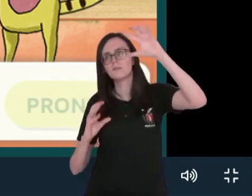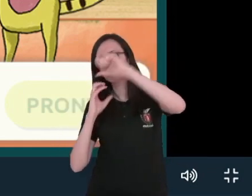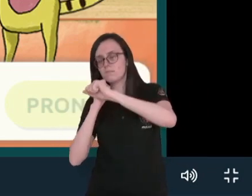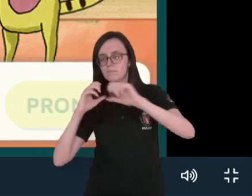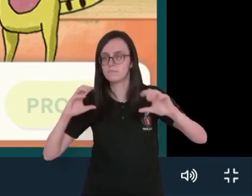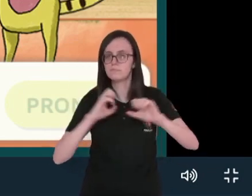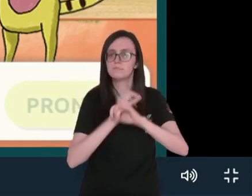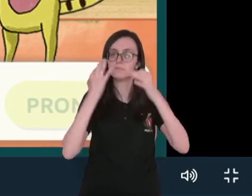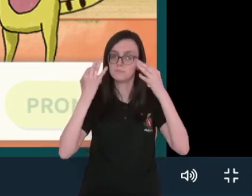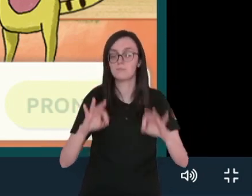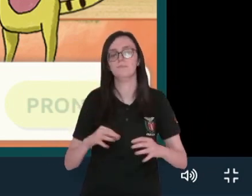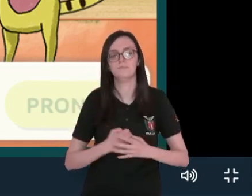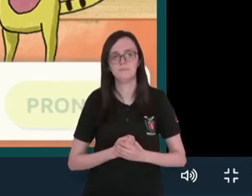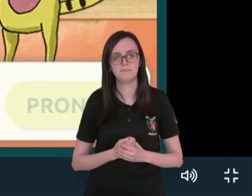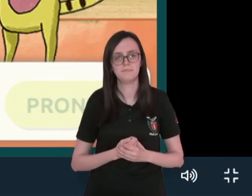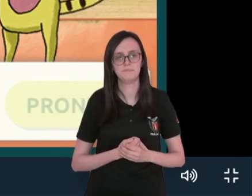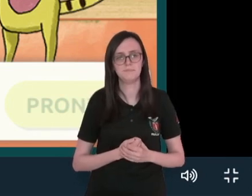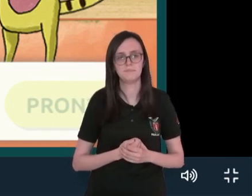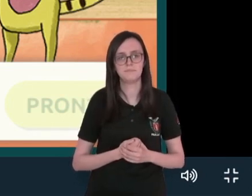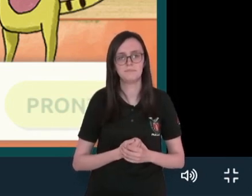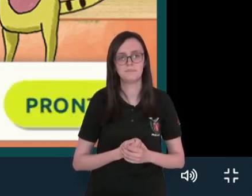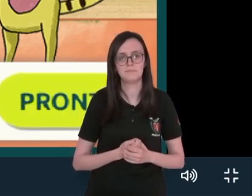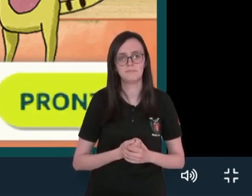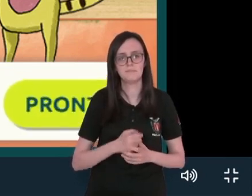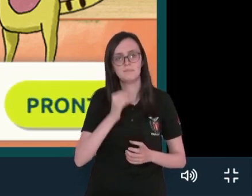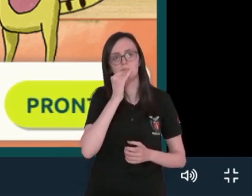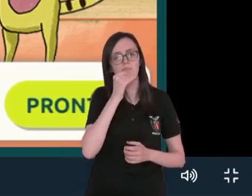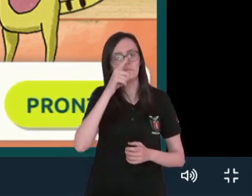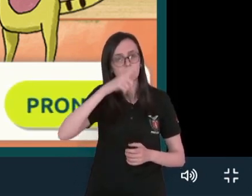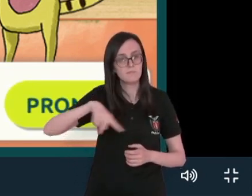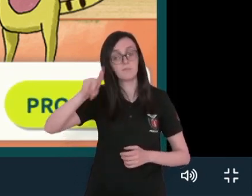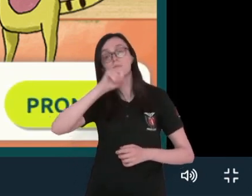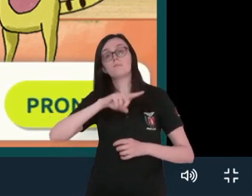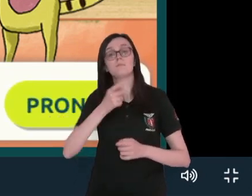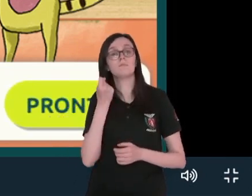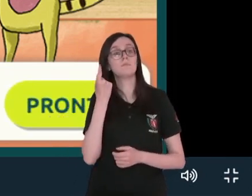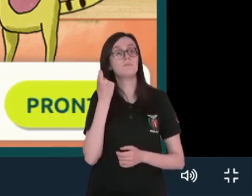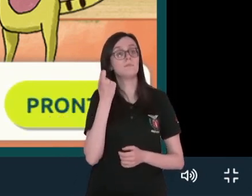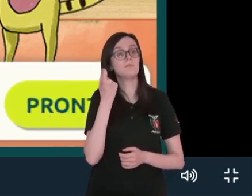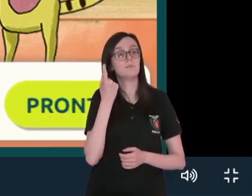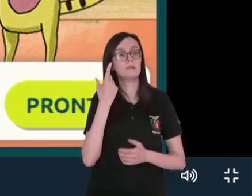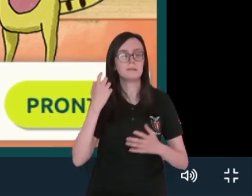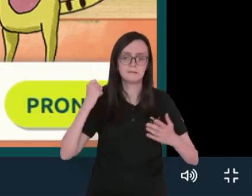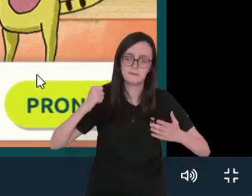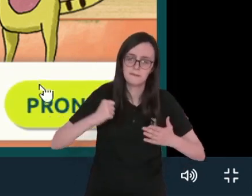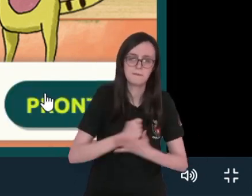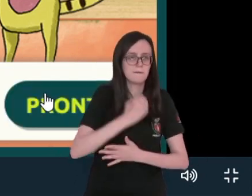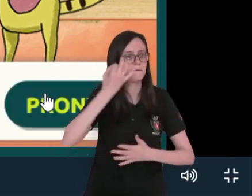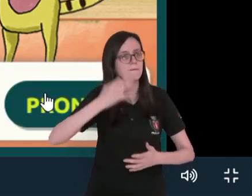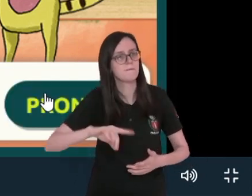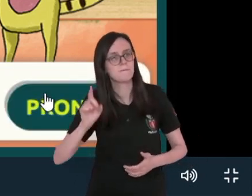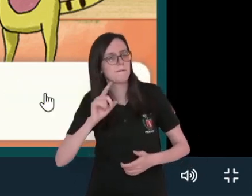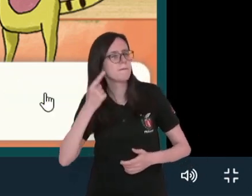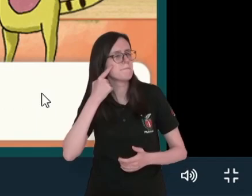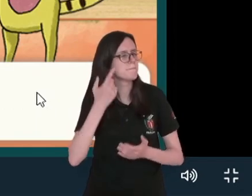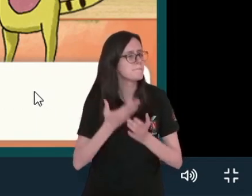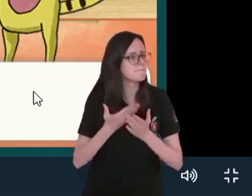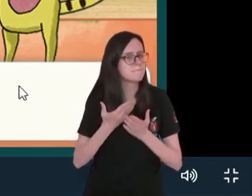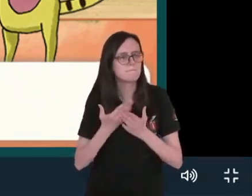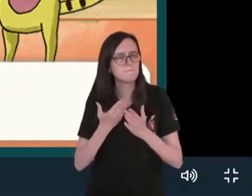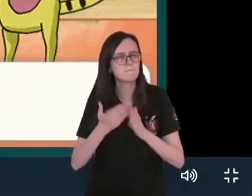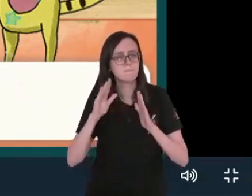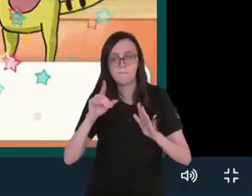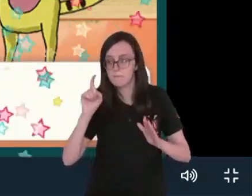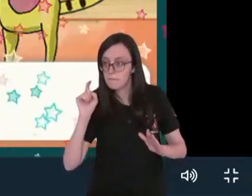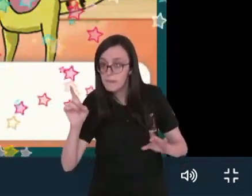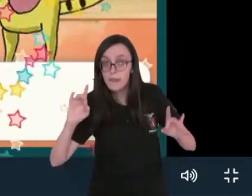daí você vai, quando você coloca lá, foi lá, eu coloquei aqui, poxa vida, né, aí não deu certo, e se você aperta pronto,